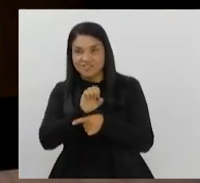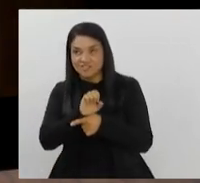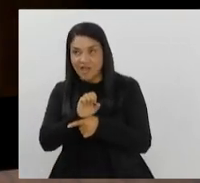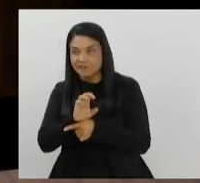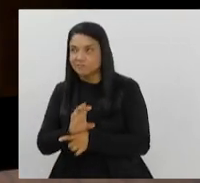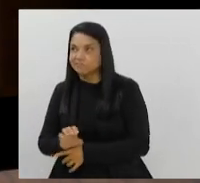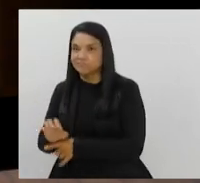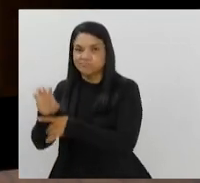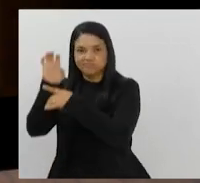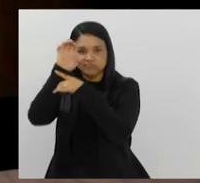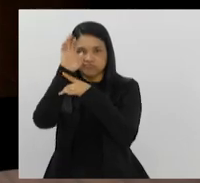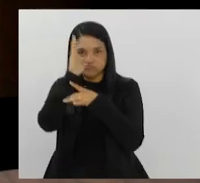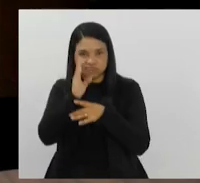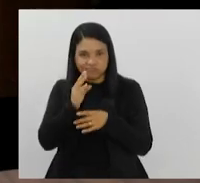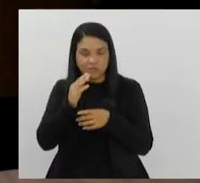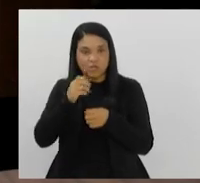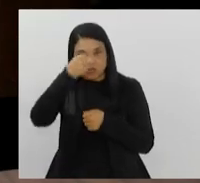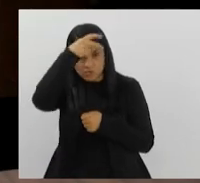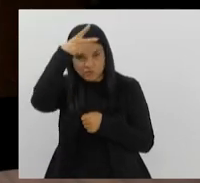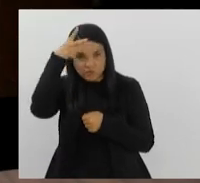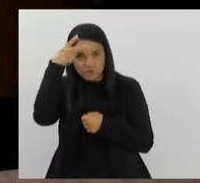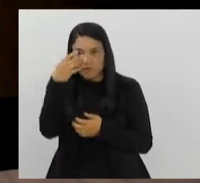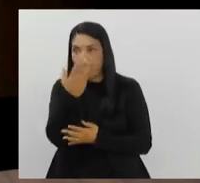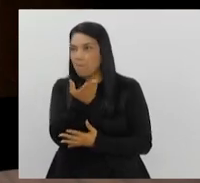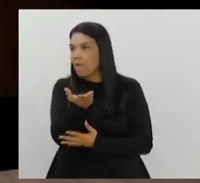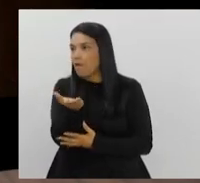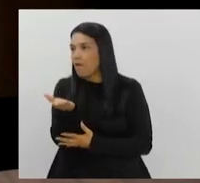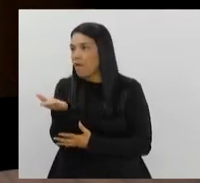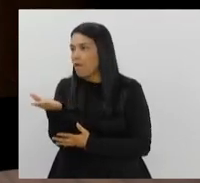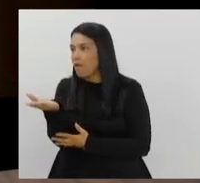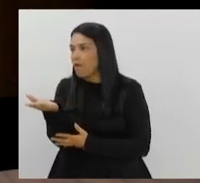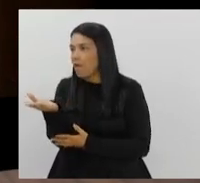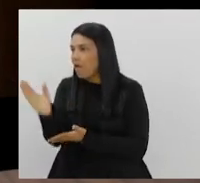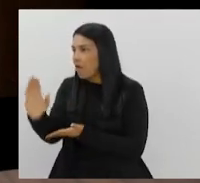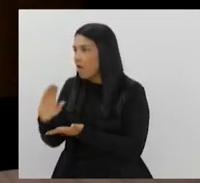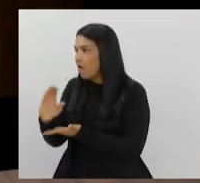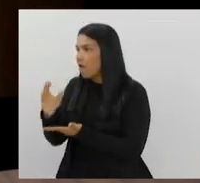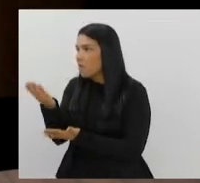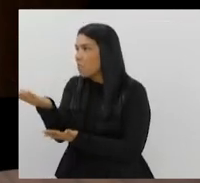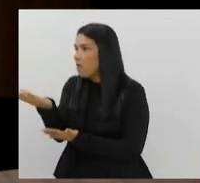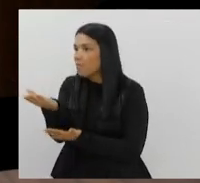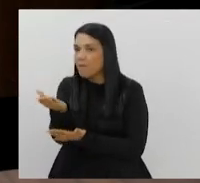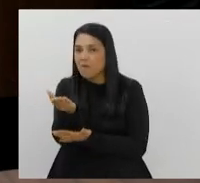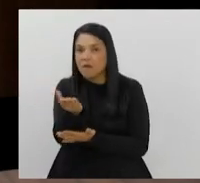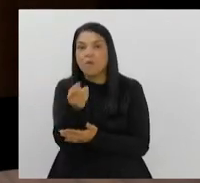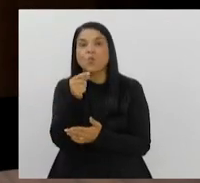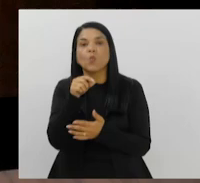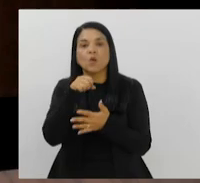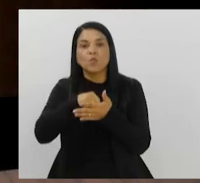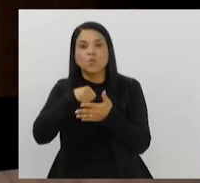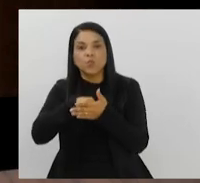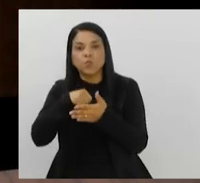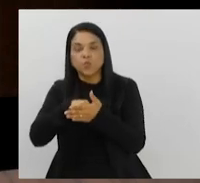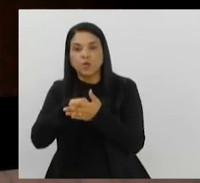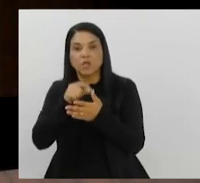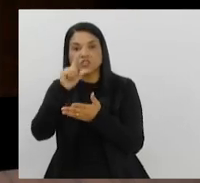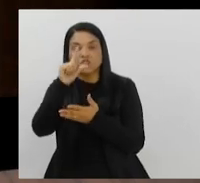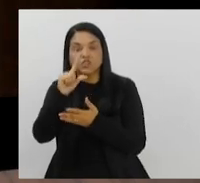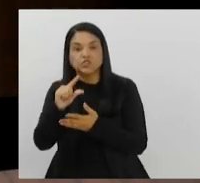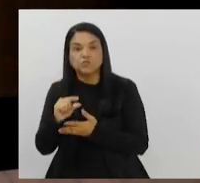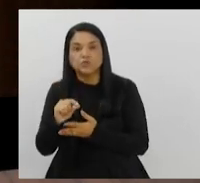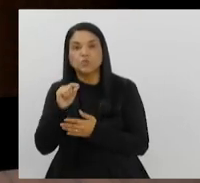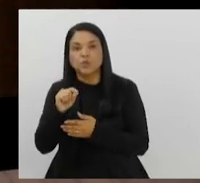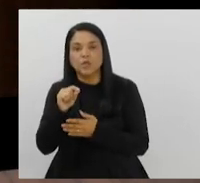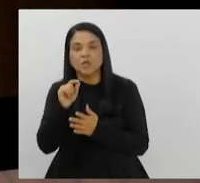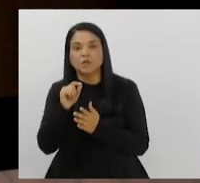municípios fiquem de pires na mão. Qual é a nossa grande luta agora? Diminuir